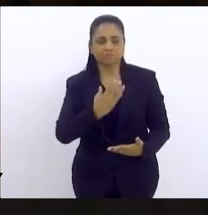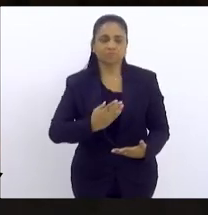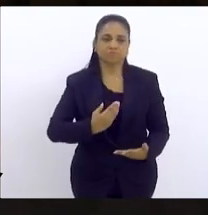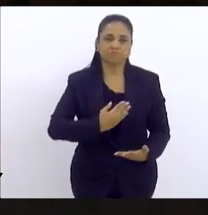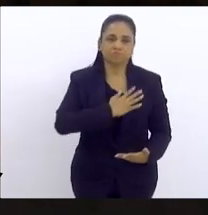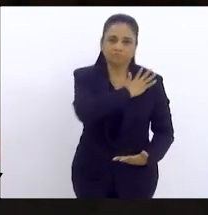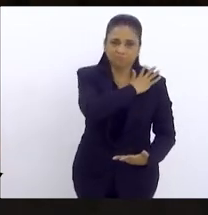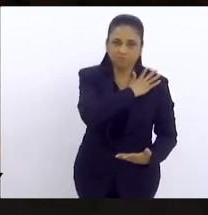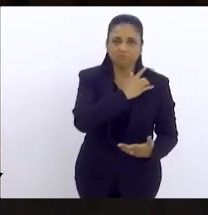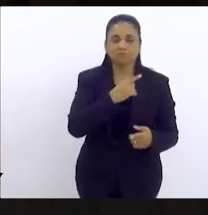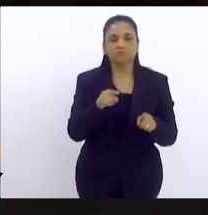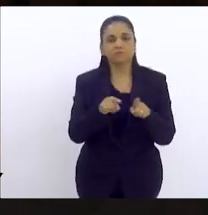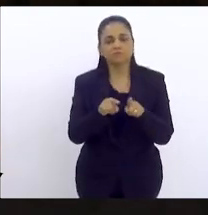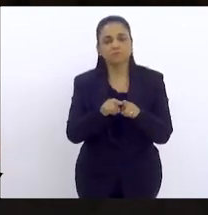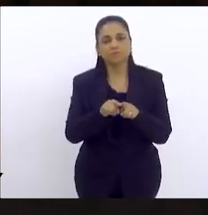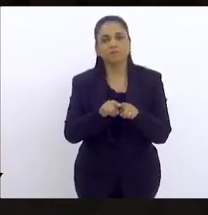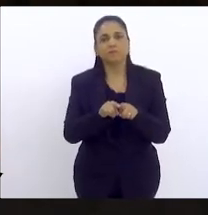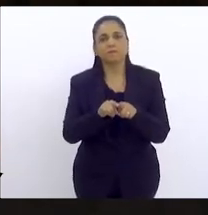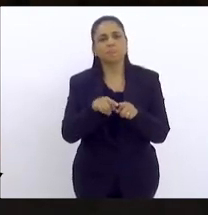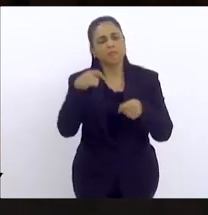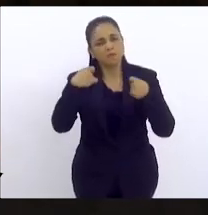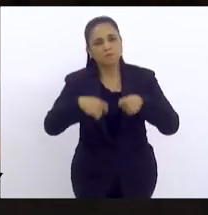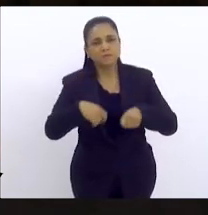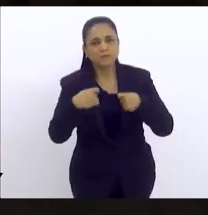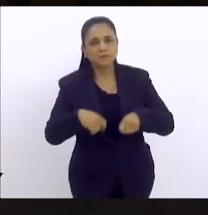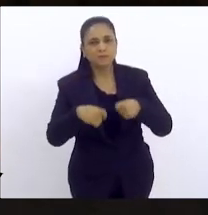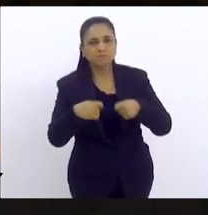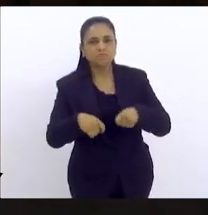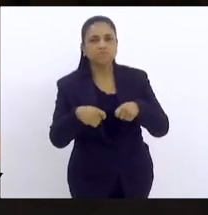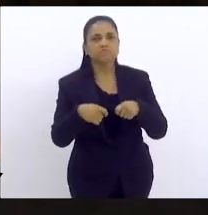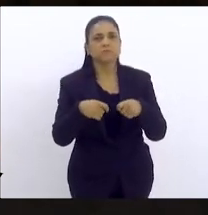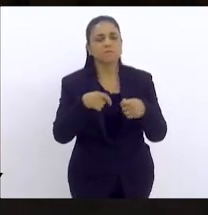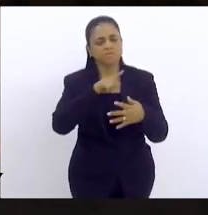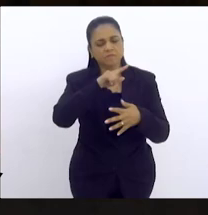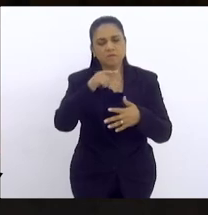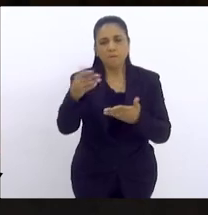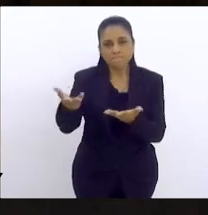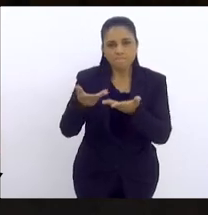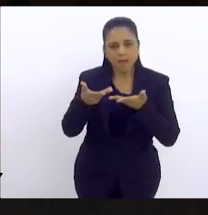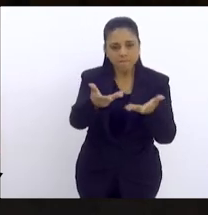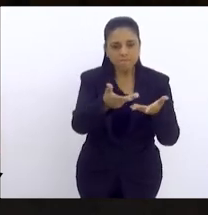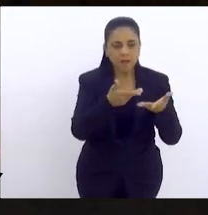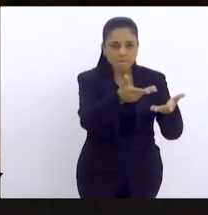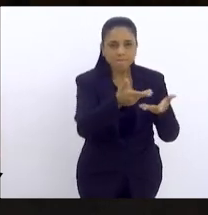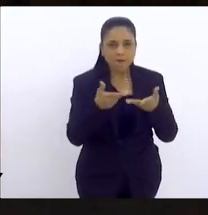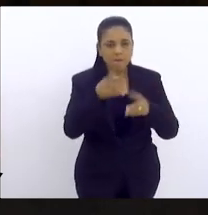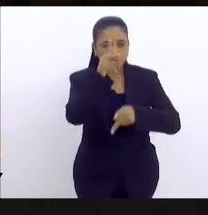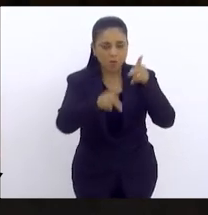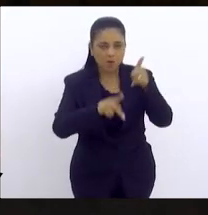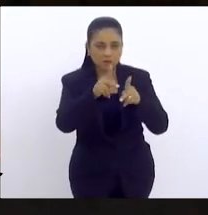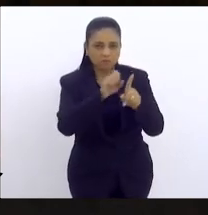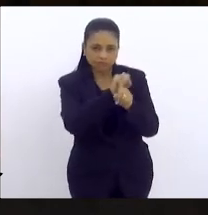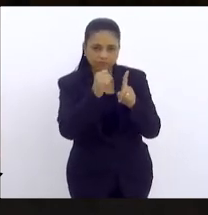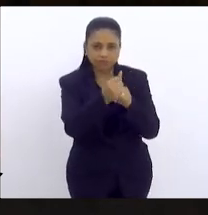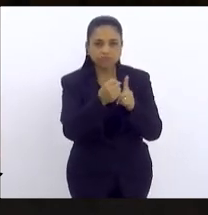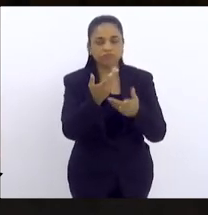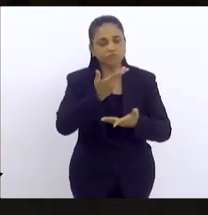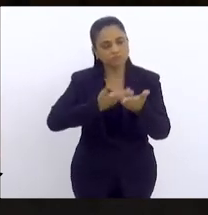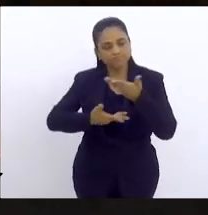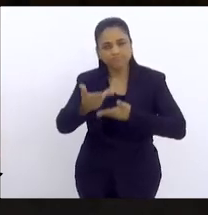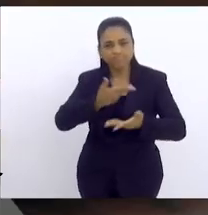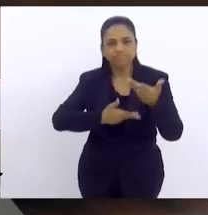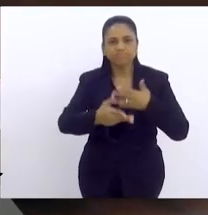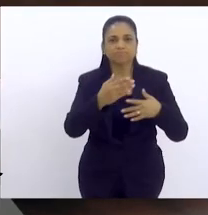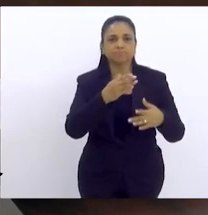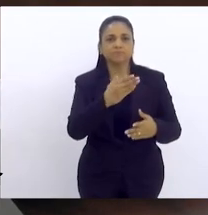colocada aqui conta a necessidade tem outros elementos aí outras pessoas que são Envolvida com a segurança pública aqui participando